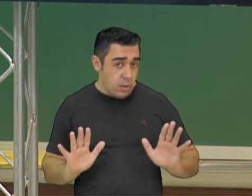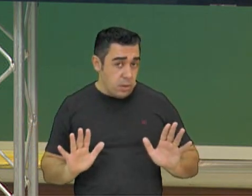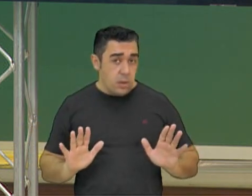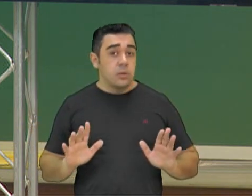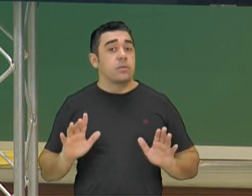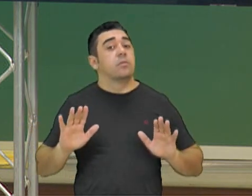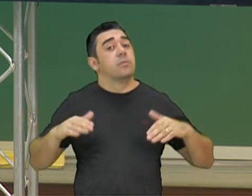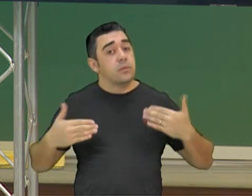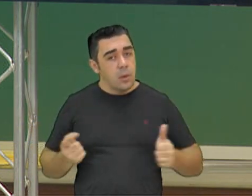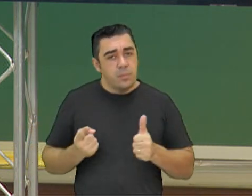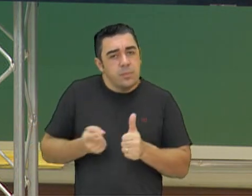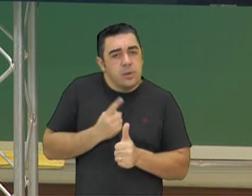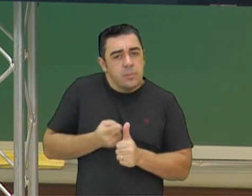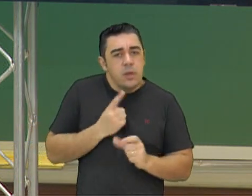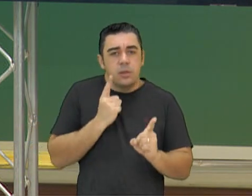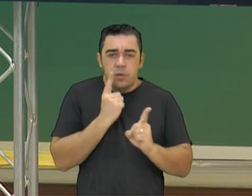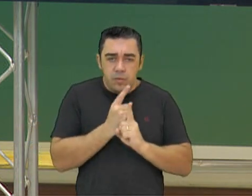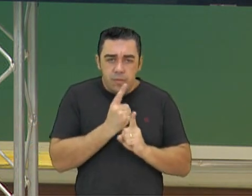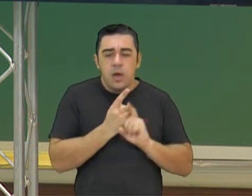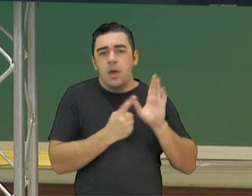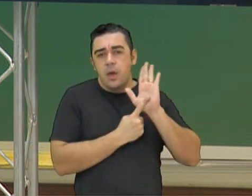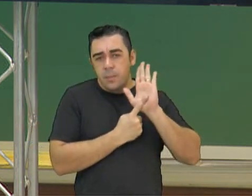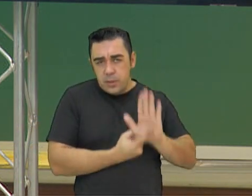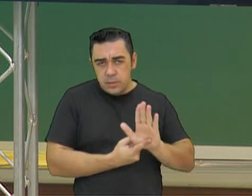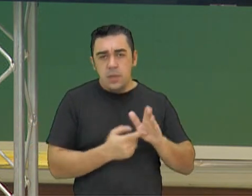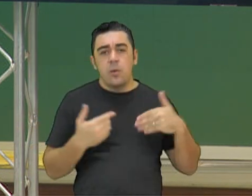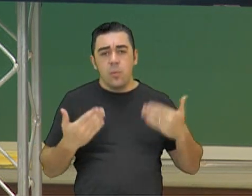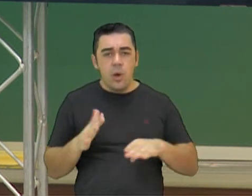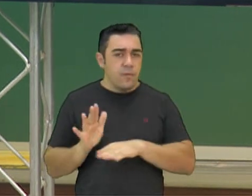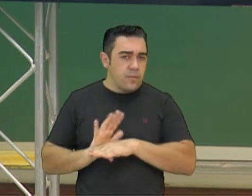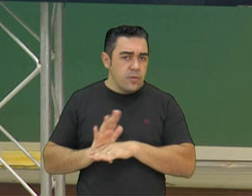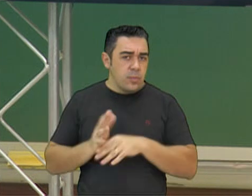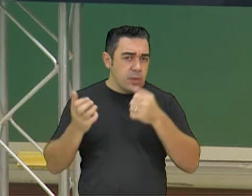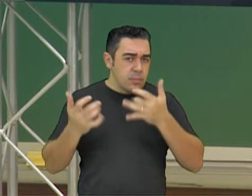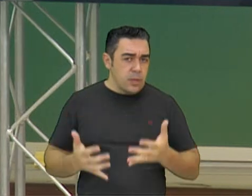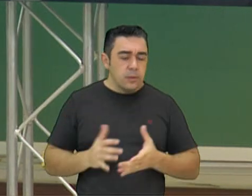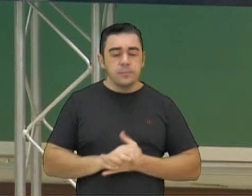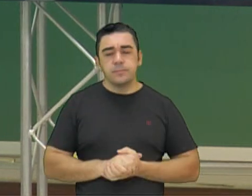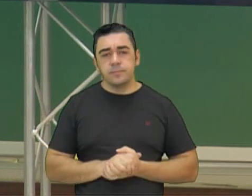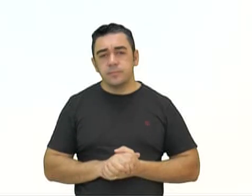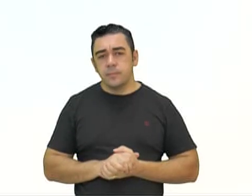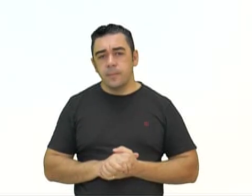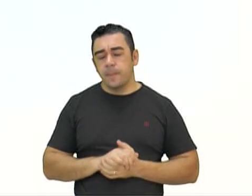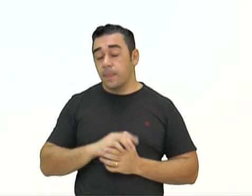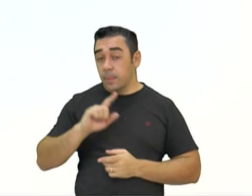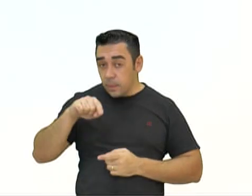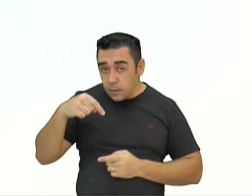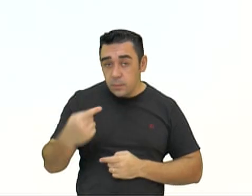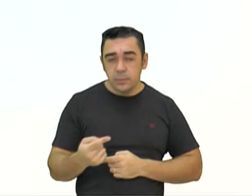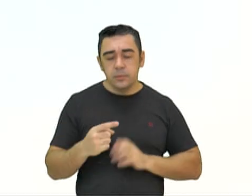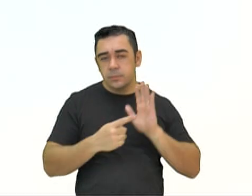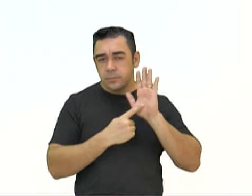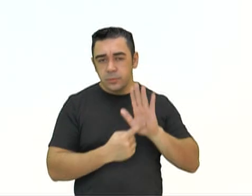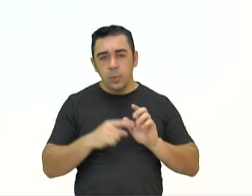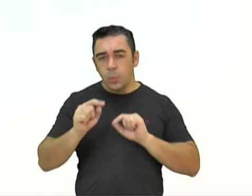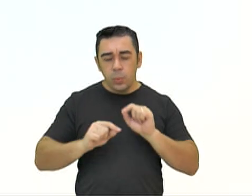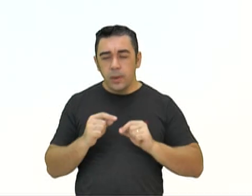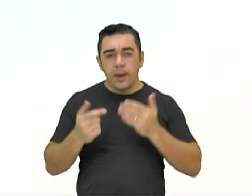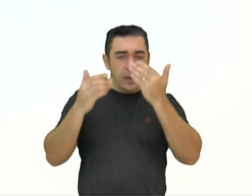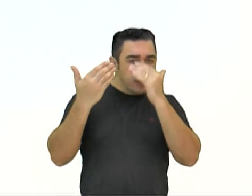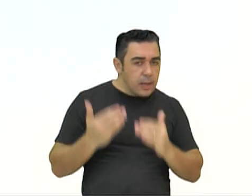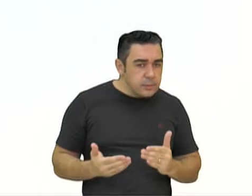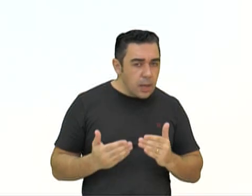que primeiro identificar e apresentar de qual filme você está falando, de qual obra você está falando. Depois, apontar os pontos que serão